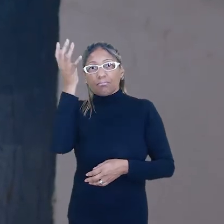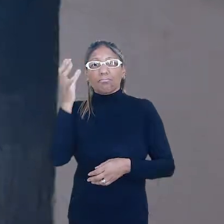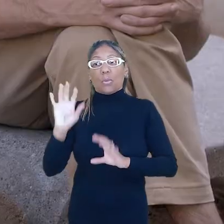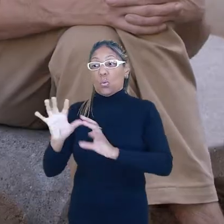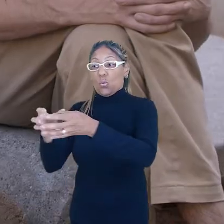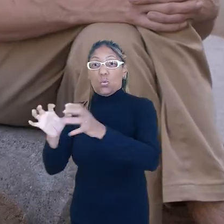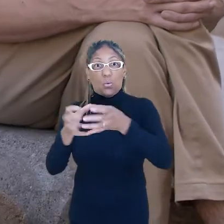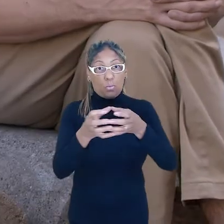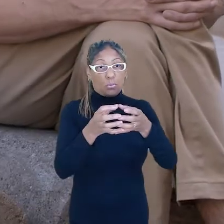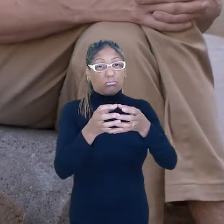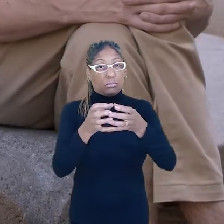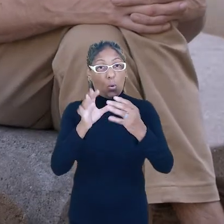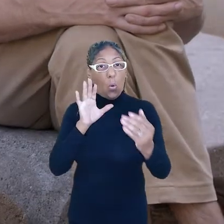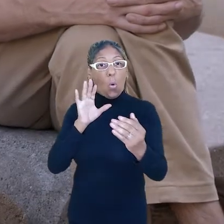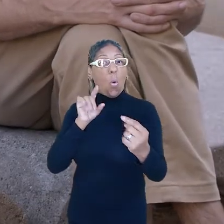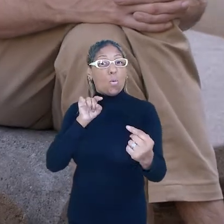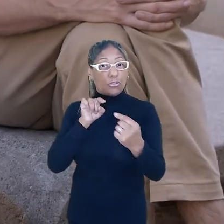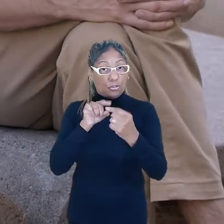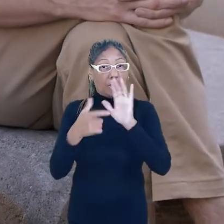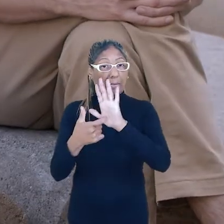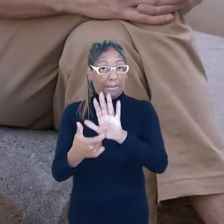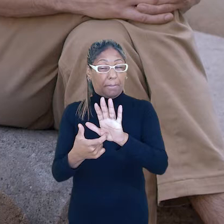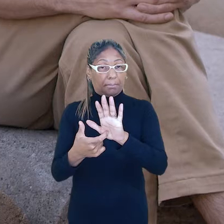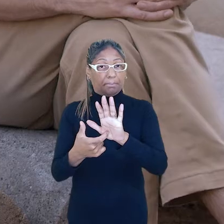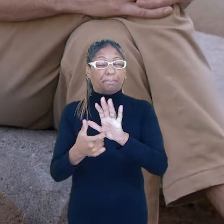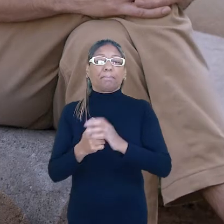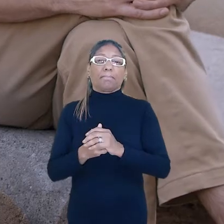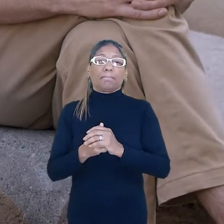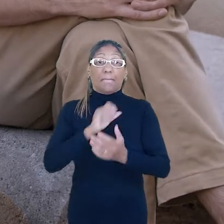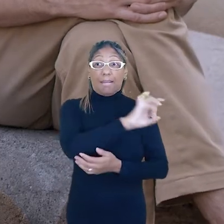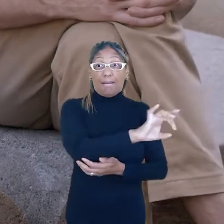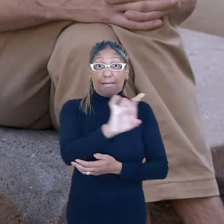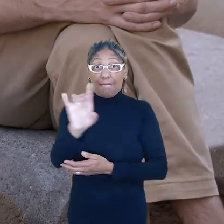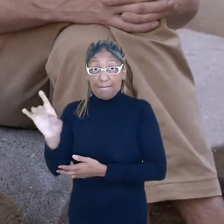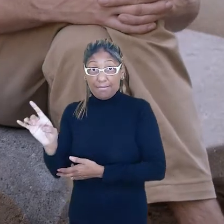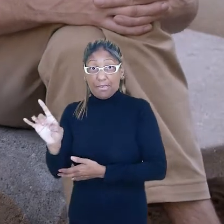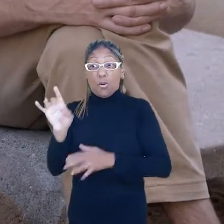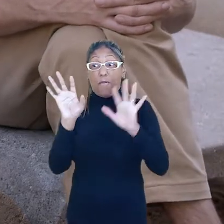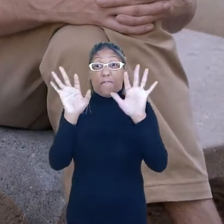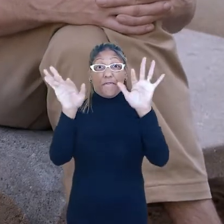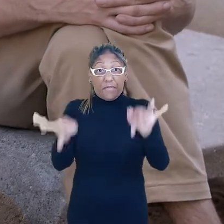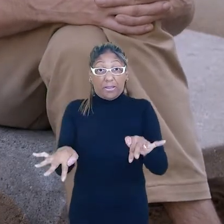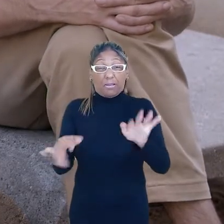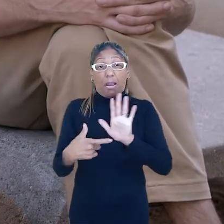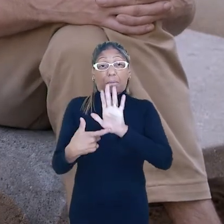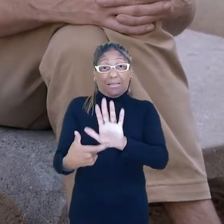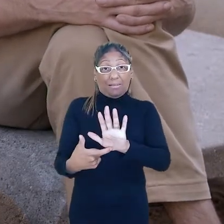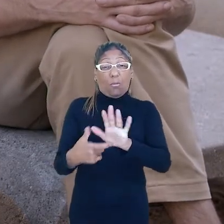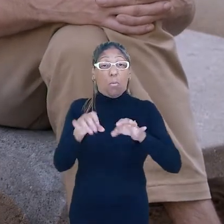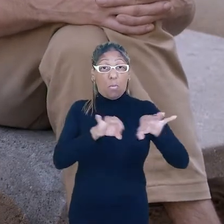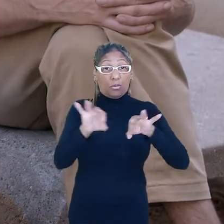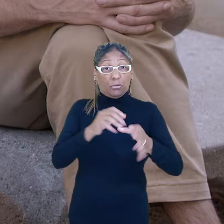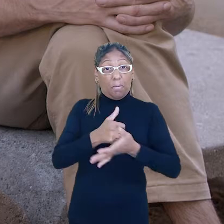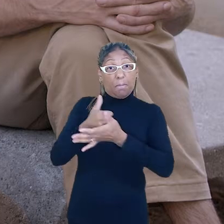cada um desses grupos. Uma das metas de todos os grupos era fazer uma apresentação. E aí a gente definiu que no final do